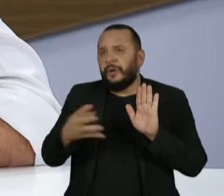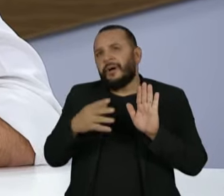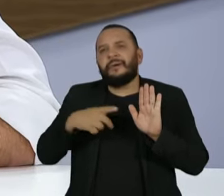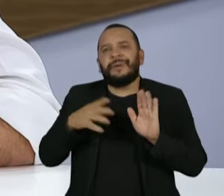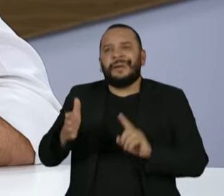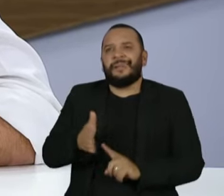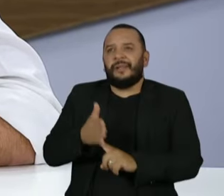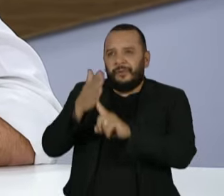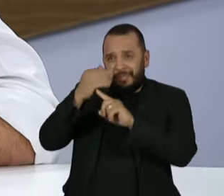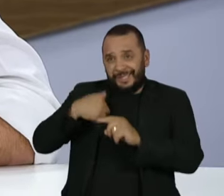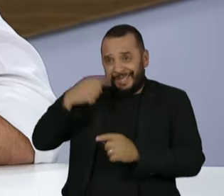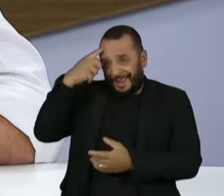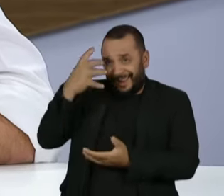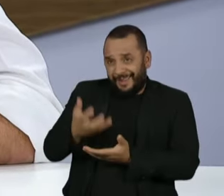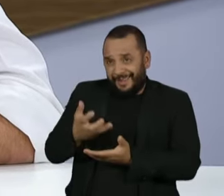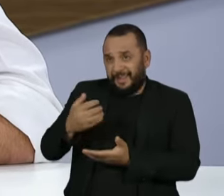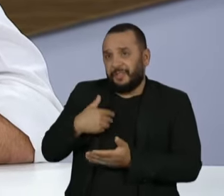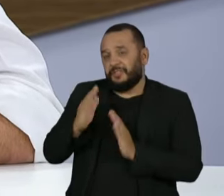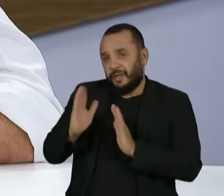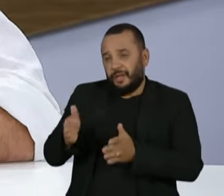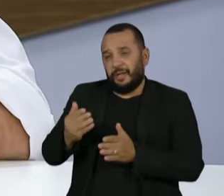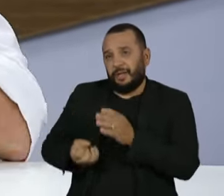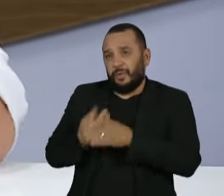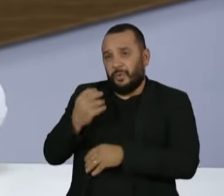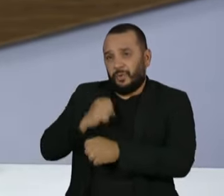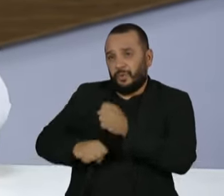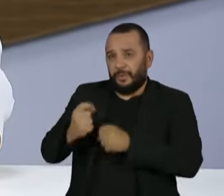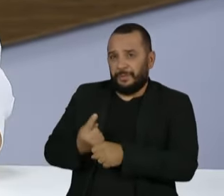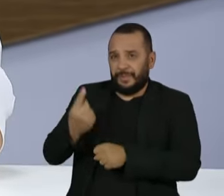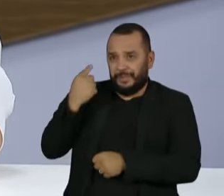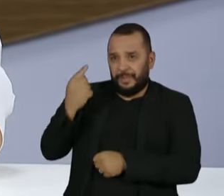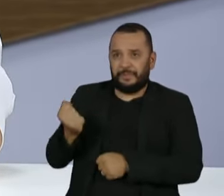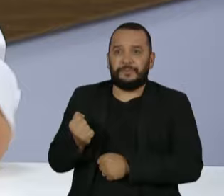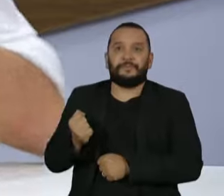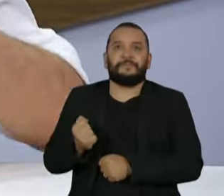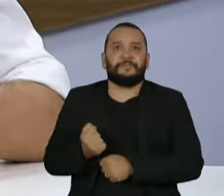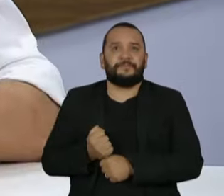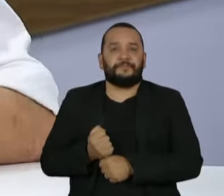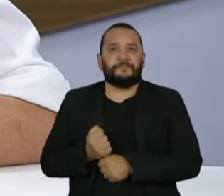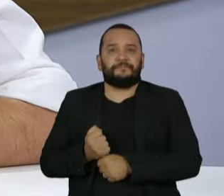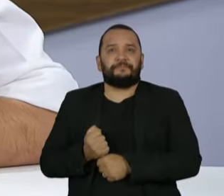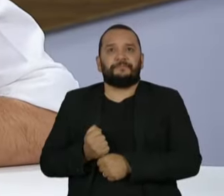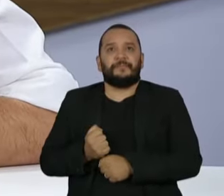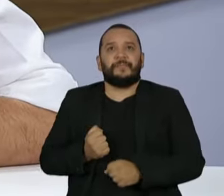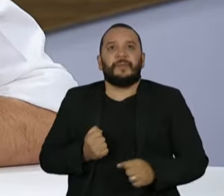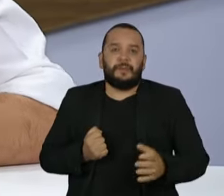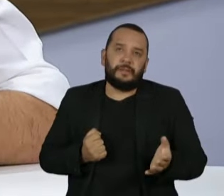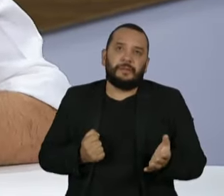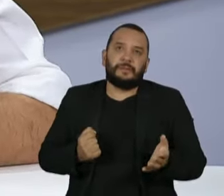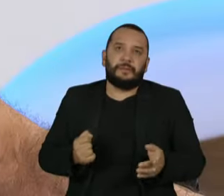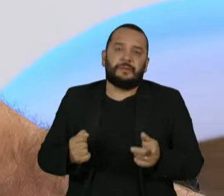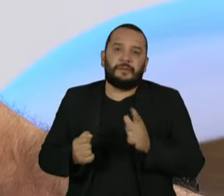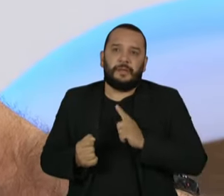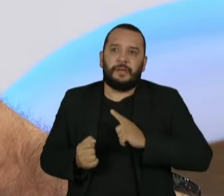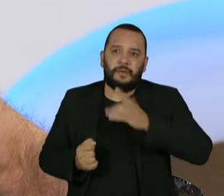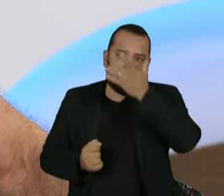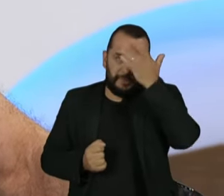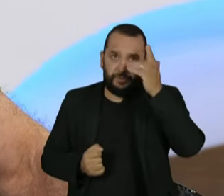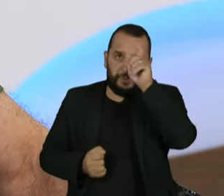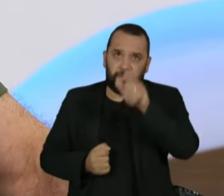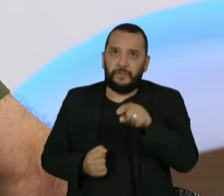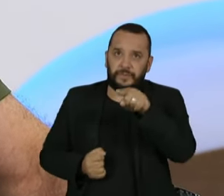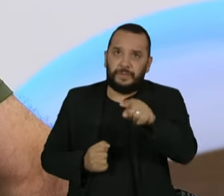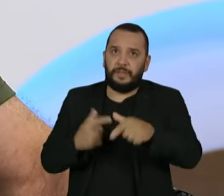de surgir no final do ano passado né Queria a visão de alguém que né como o senhor Tem